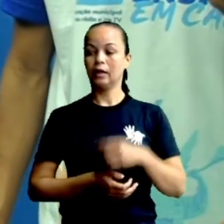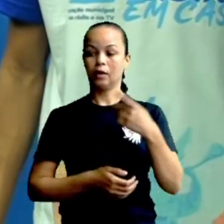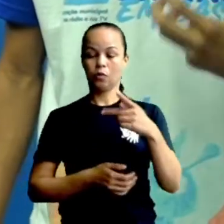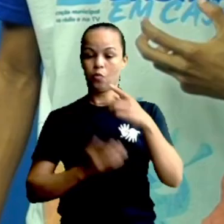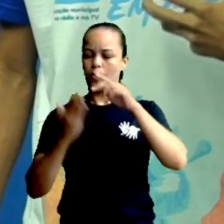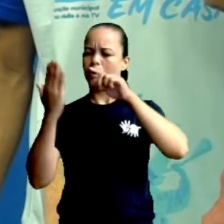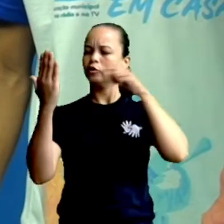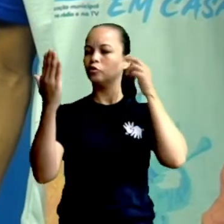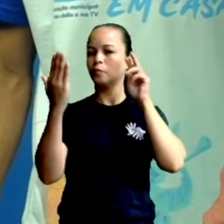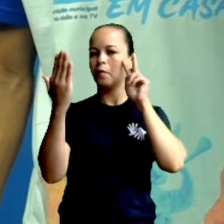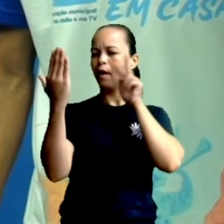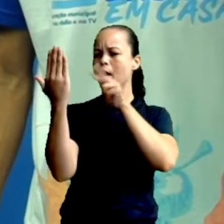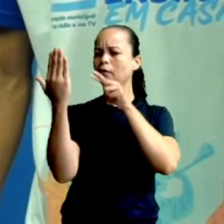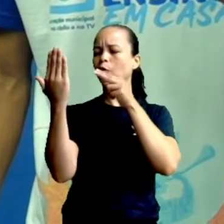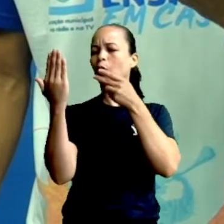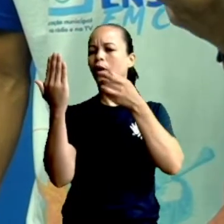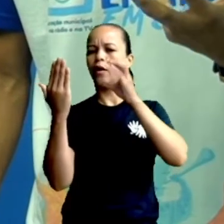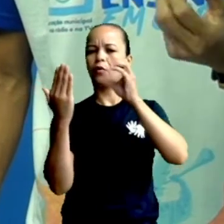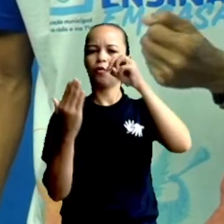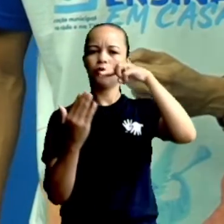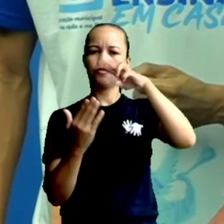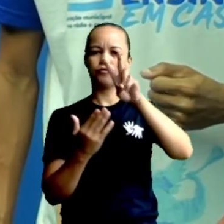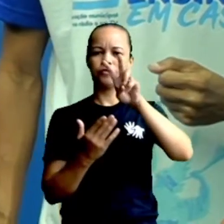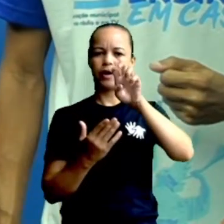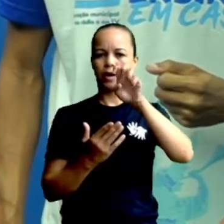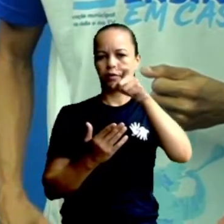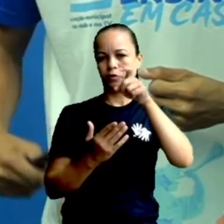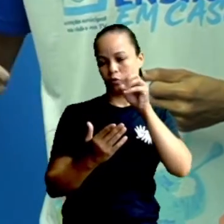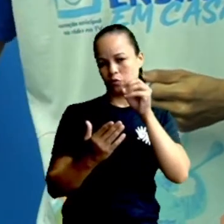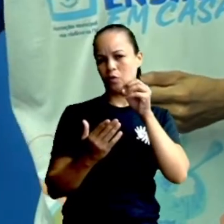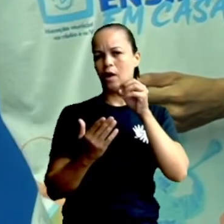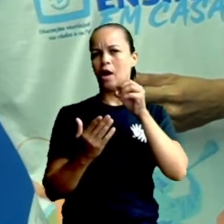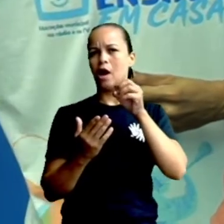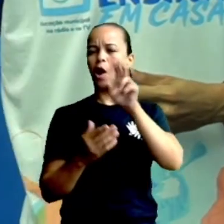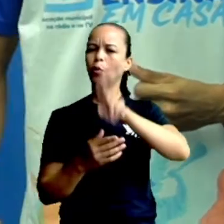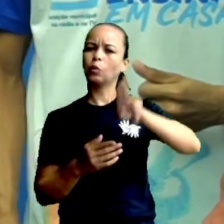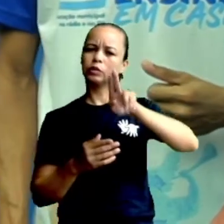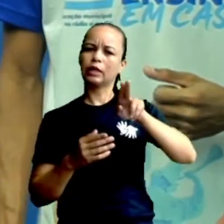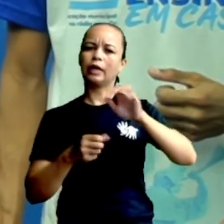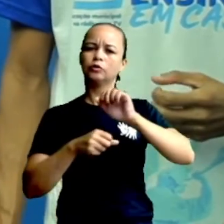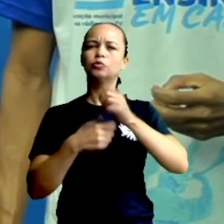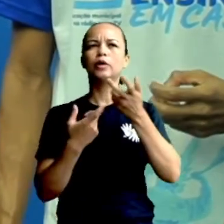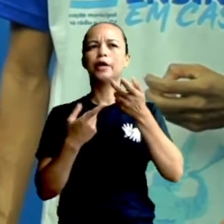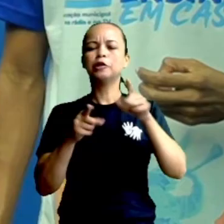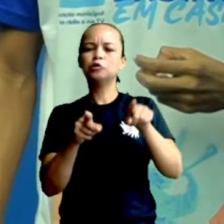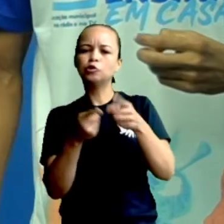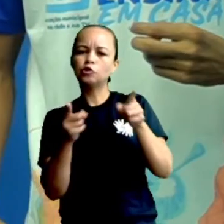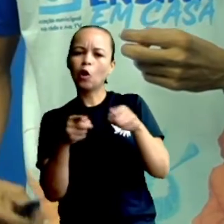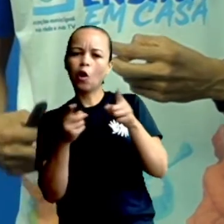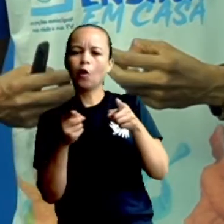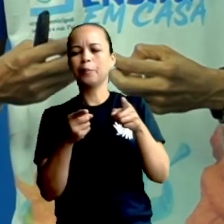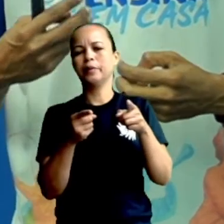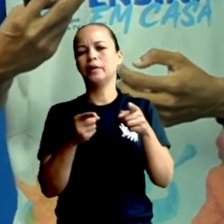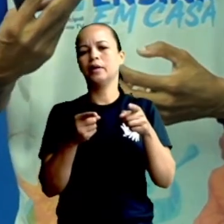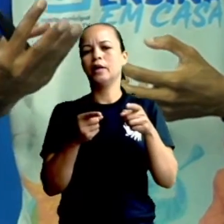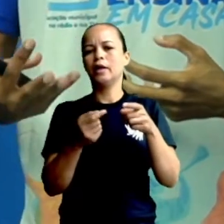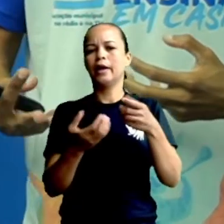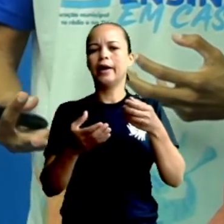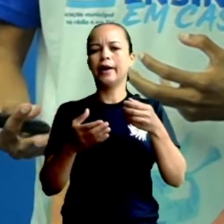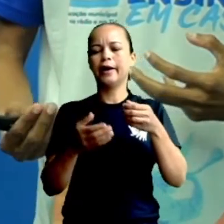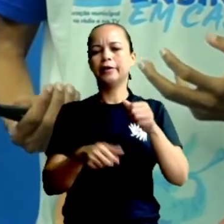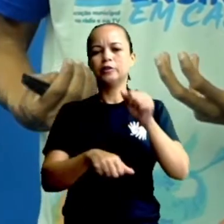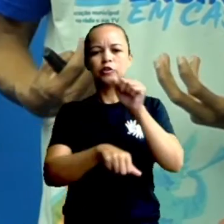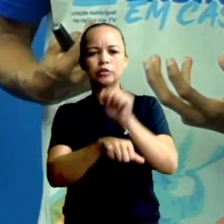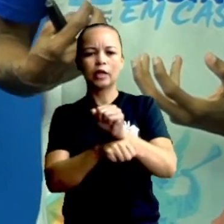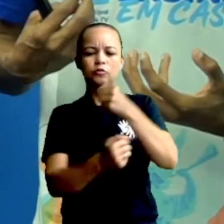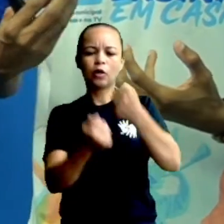utilizado em shopping, estacionamento, tá? No shopping, em